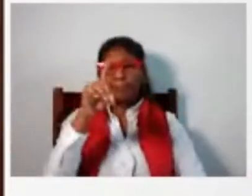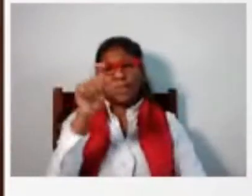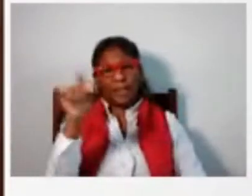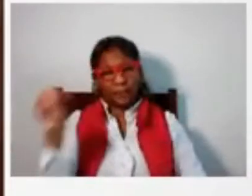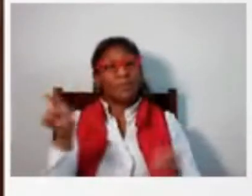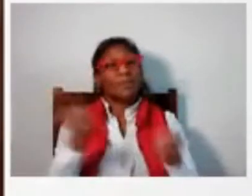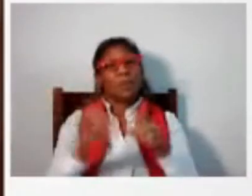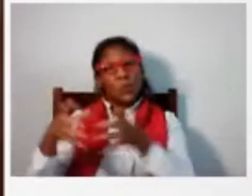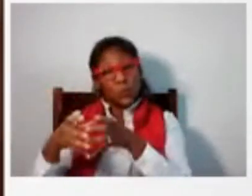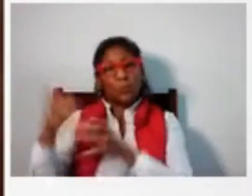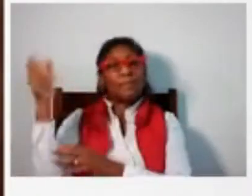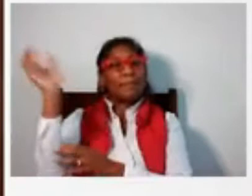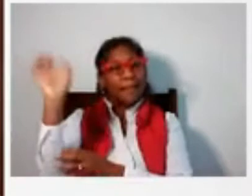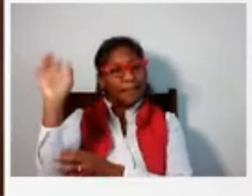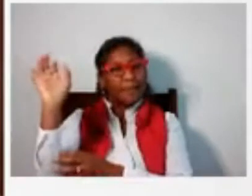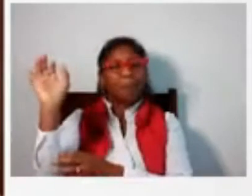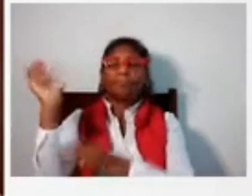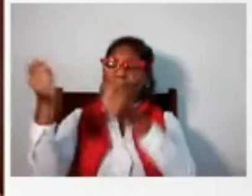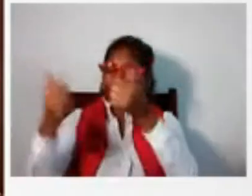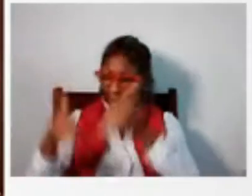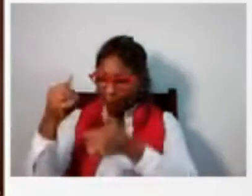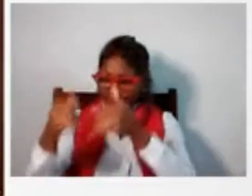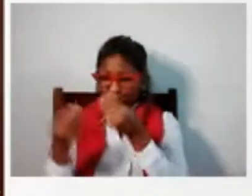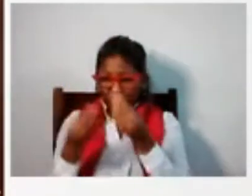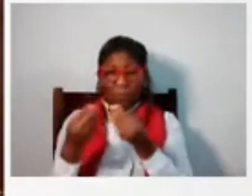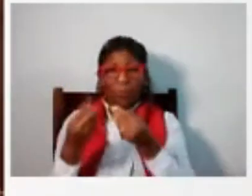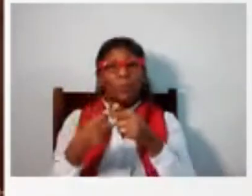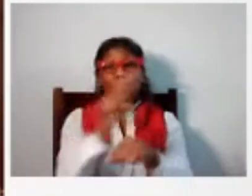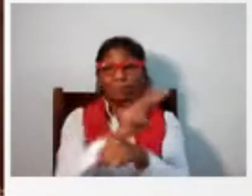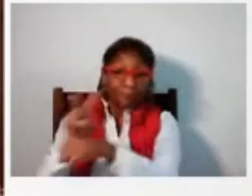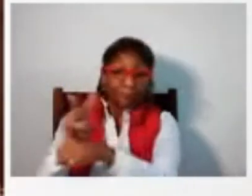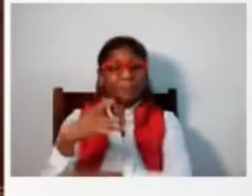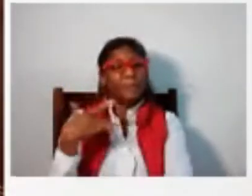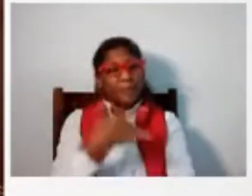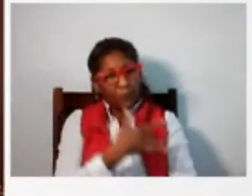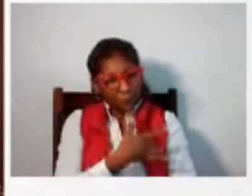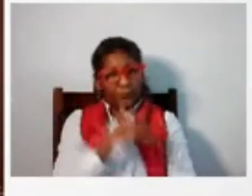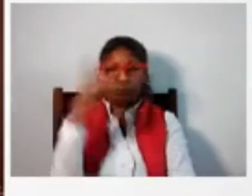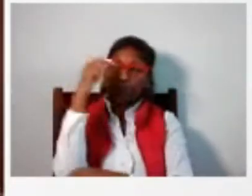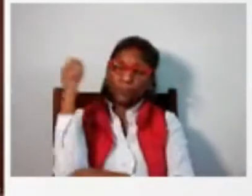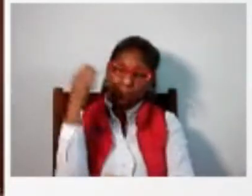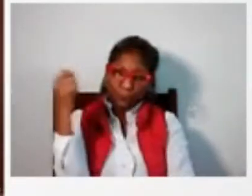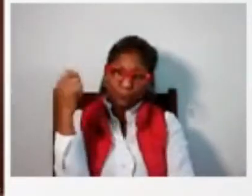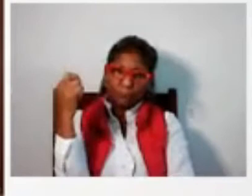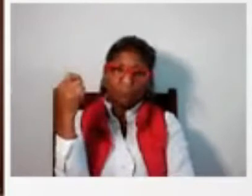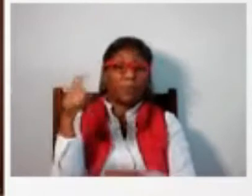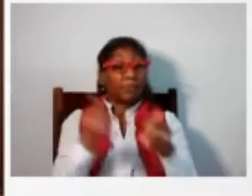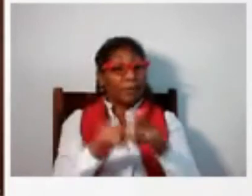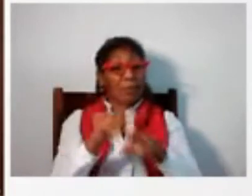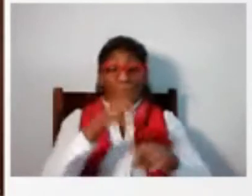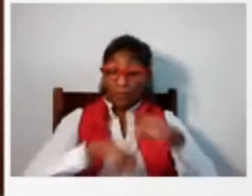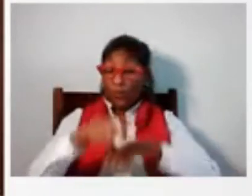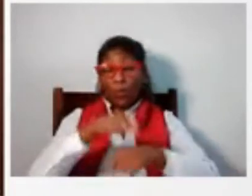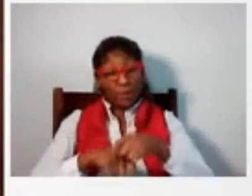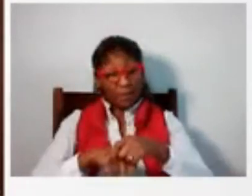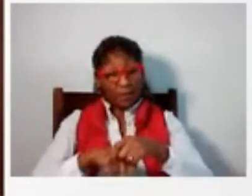ciência, trabalhando para proteger a sociedade gaúcha, tanto do ponto de vista sanitário, quanto do ponto de vista econômico, porque é